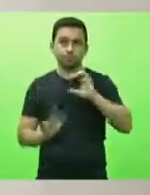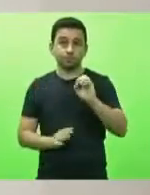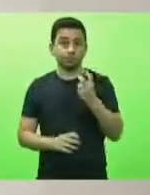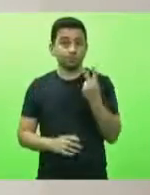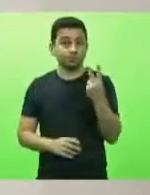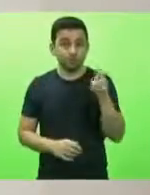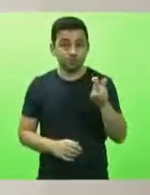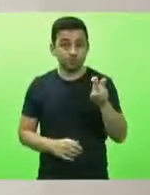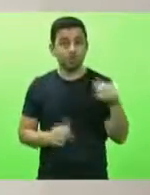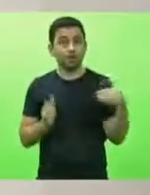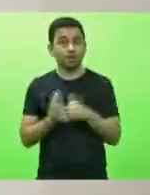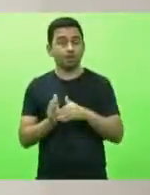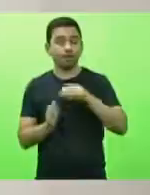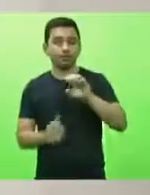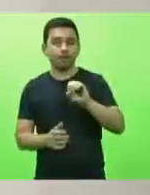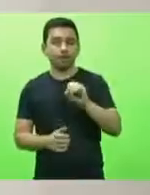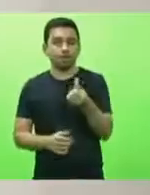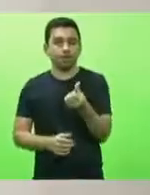025